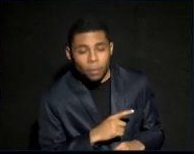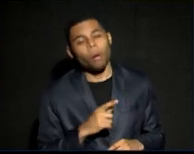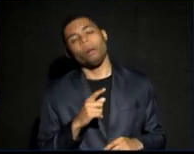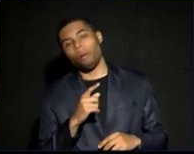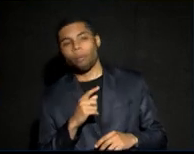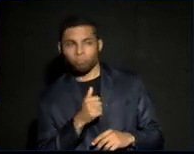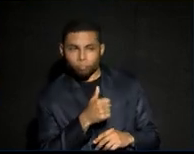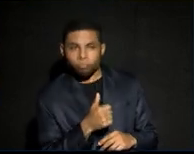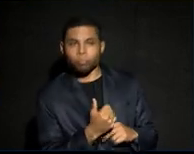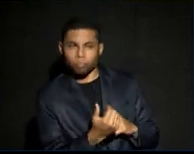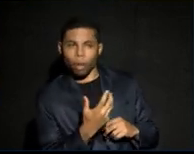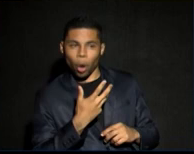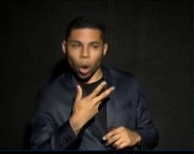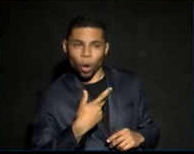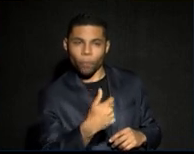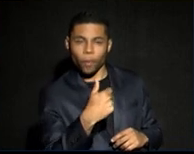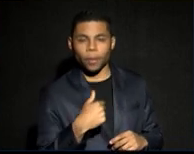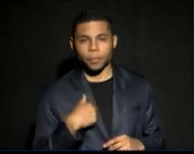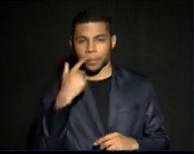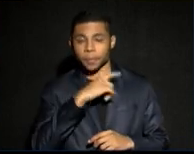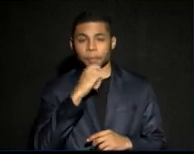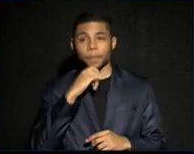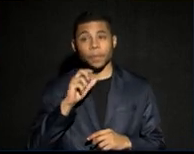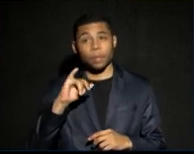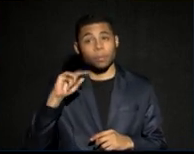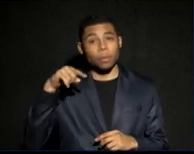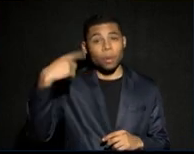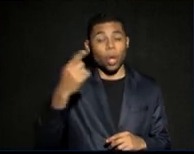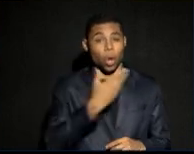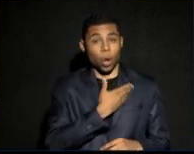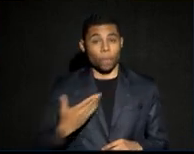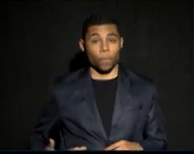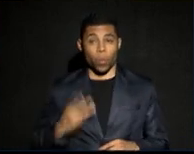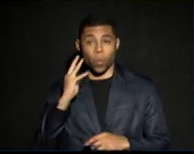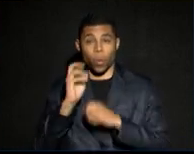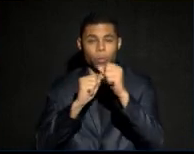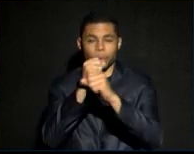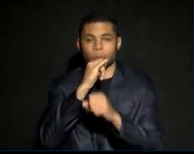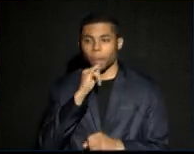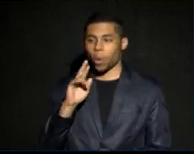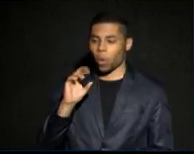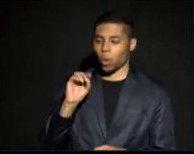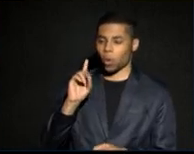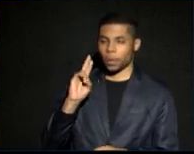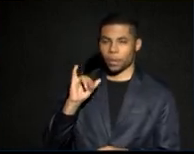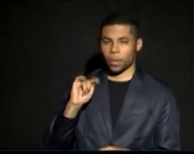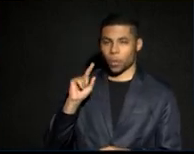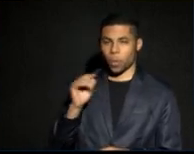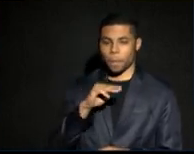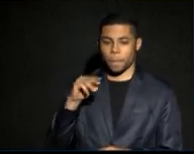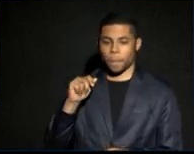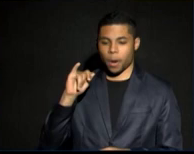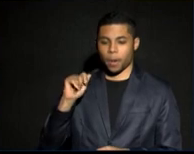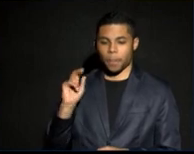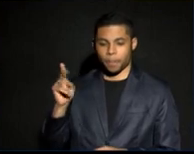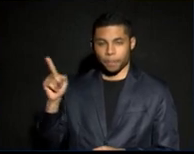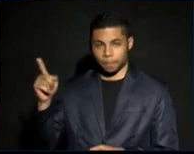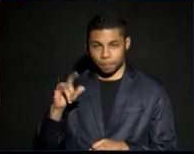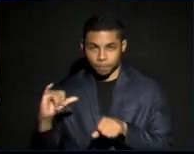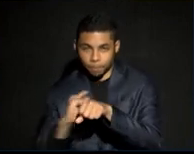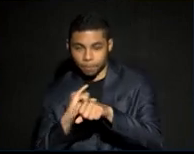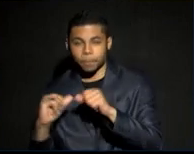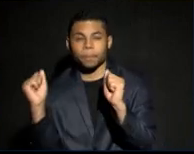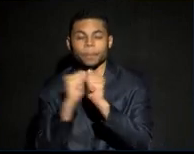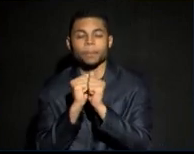qualquer decisão minha se eleito Governador para os próximos quatro anos será essa Rodrigo Maia quando assumiu a secretaria de ação